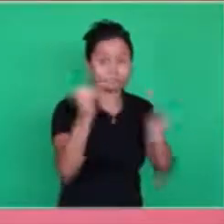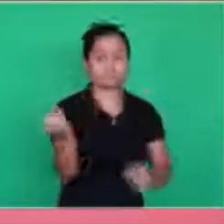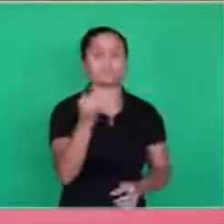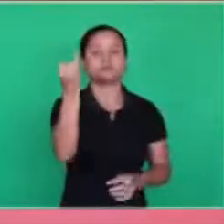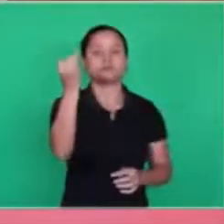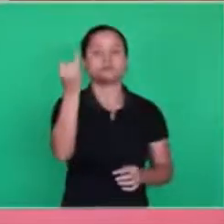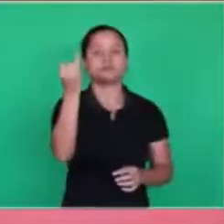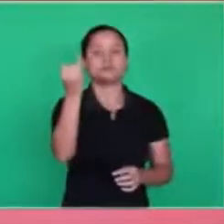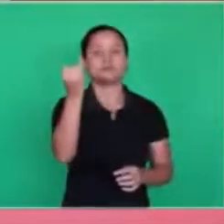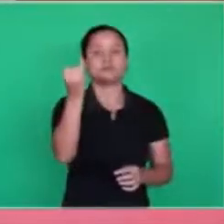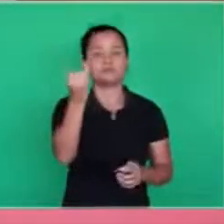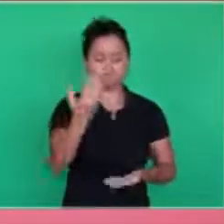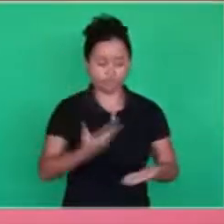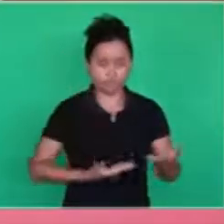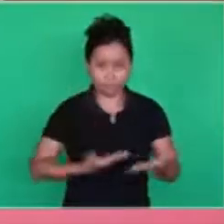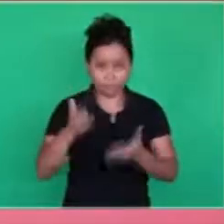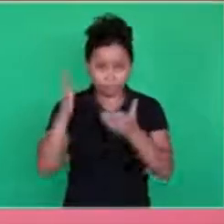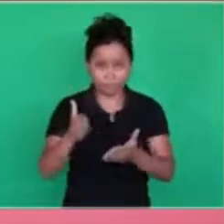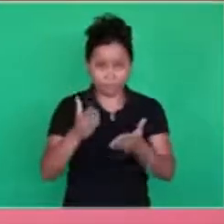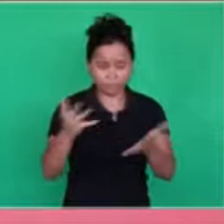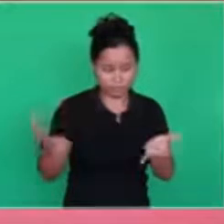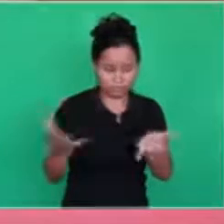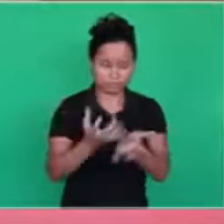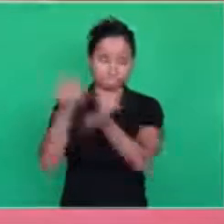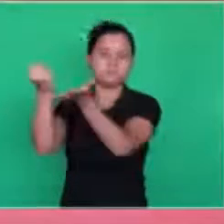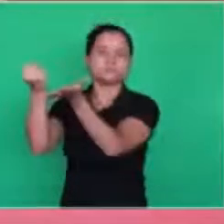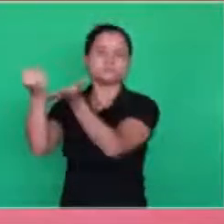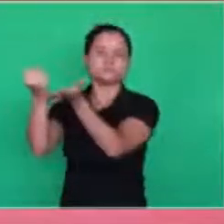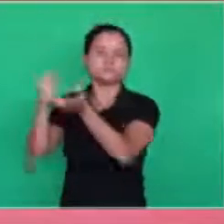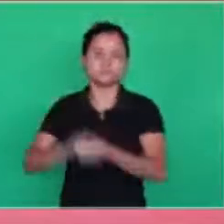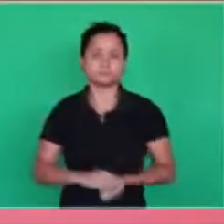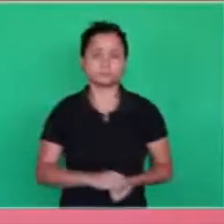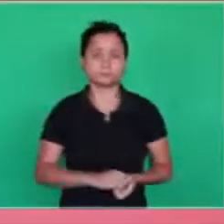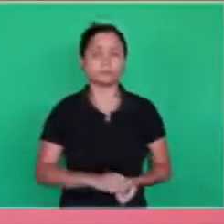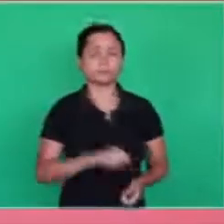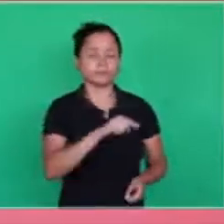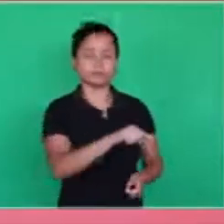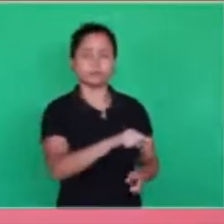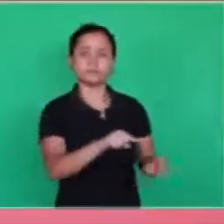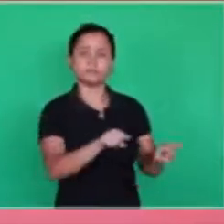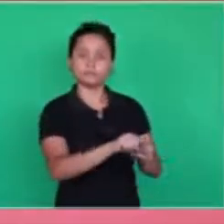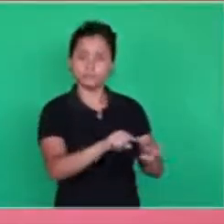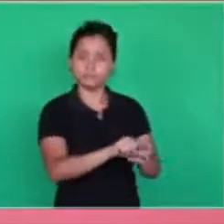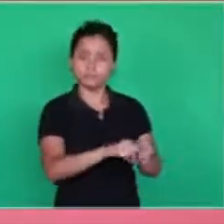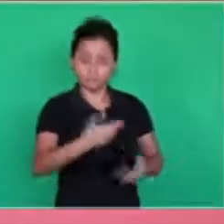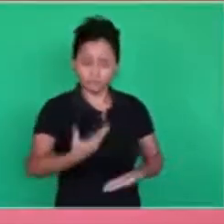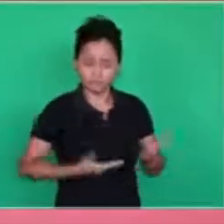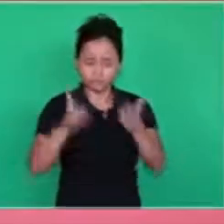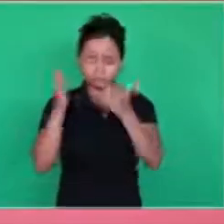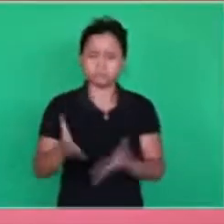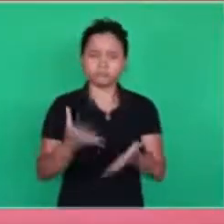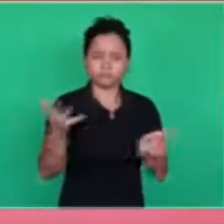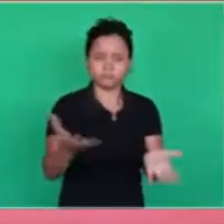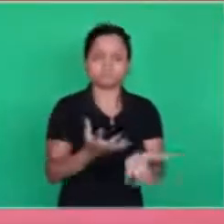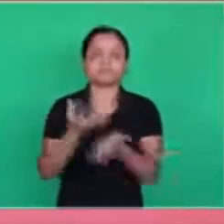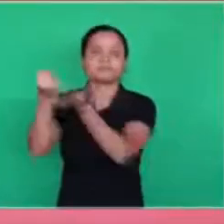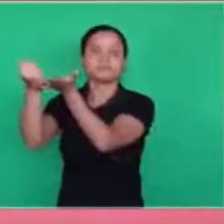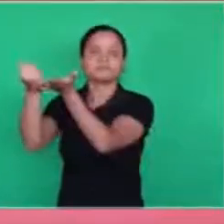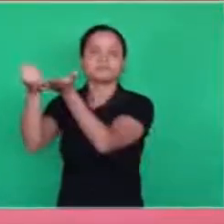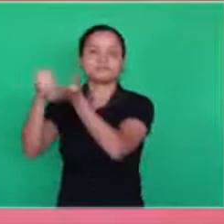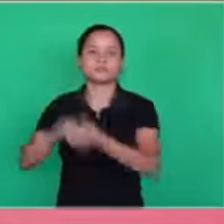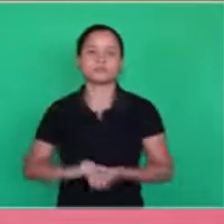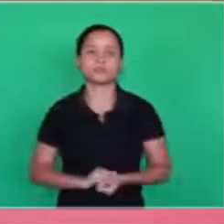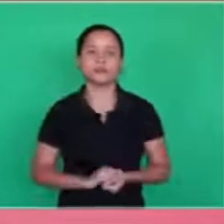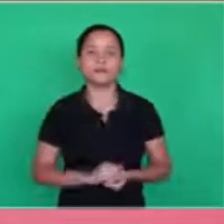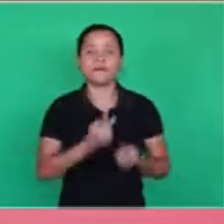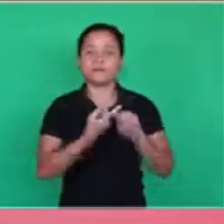Os fiéis, os servos que aceitaram Jesus, que estão lá em Israel, vão partir com a igreja. Mas eles têm que deixar um legado, como